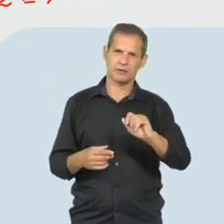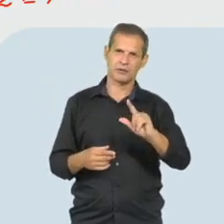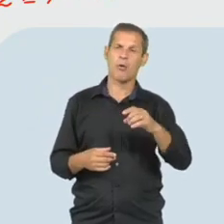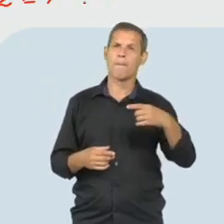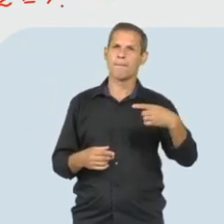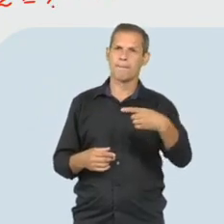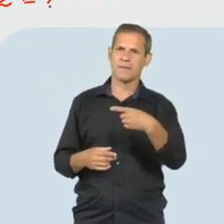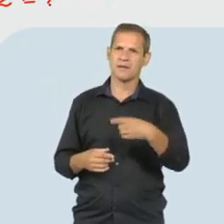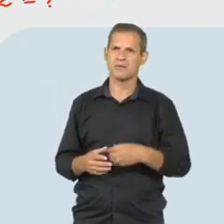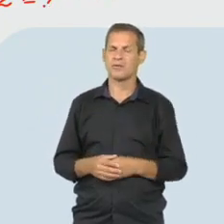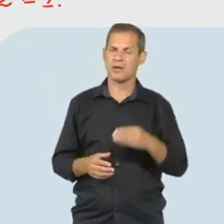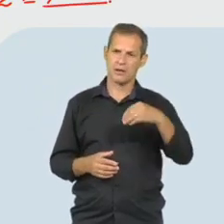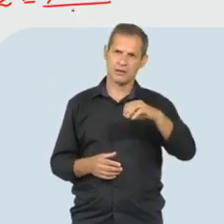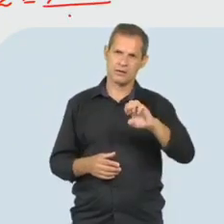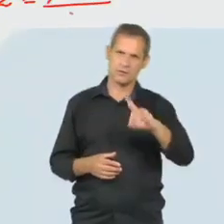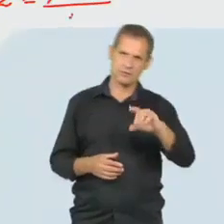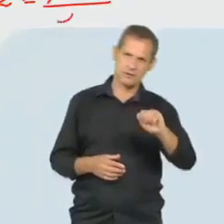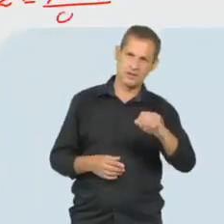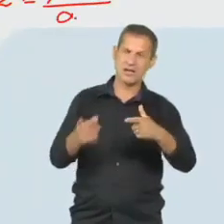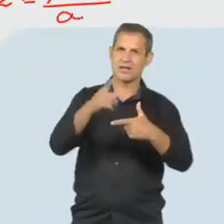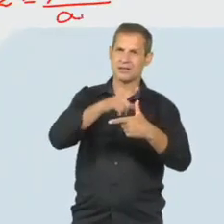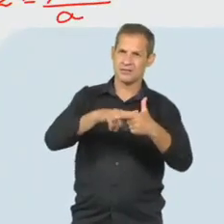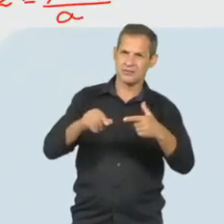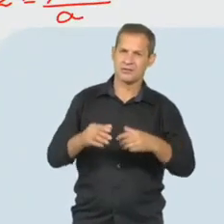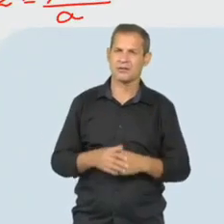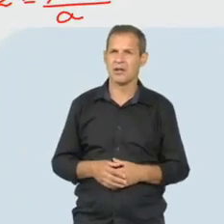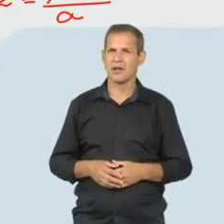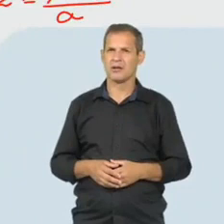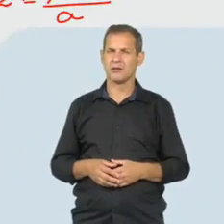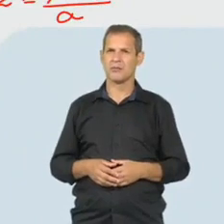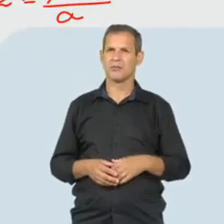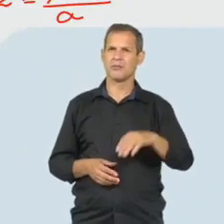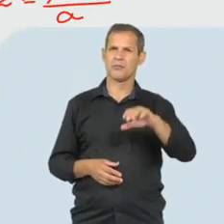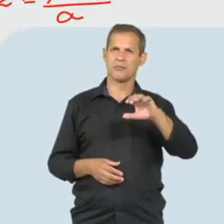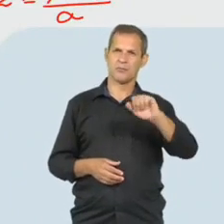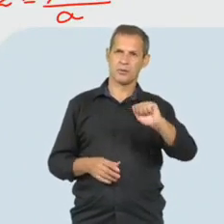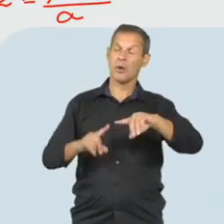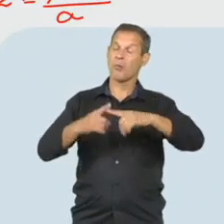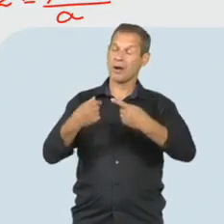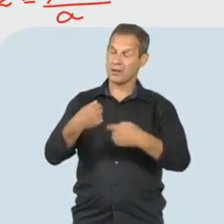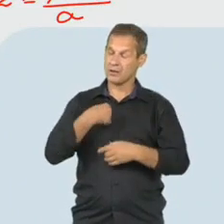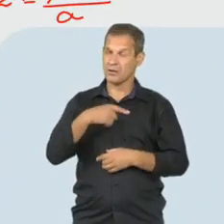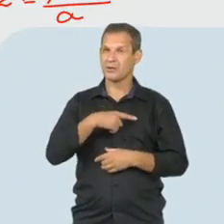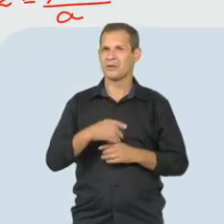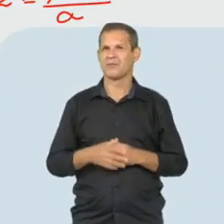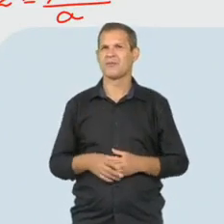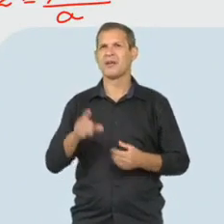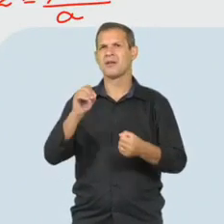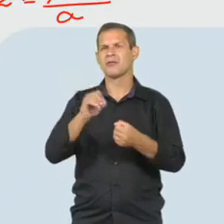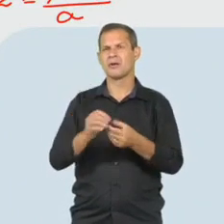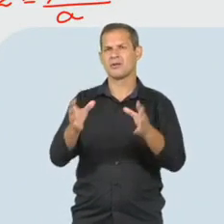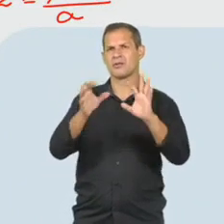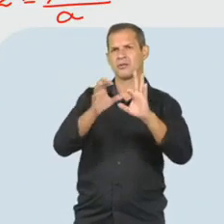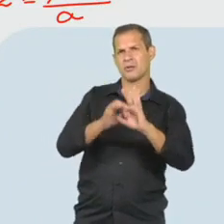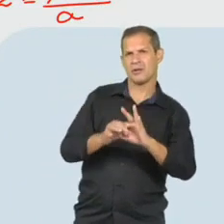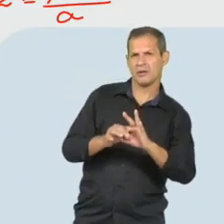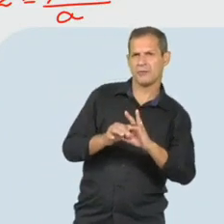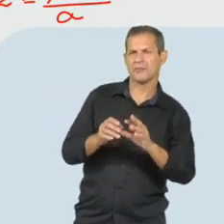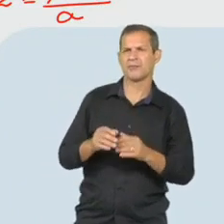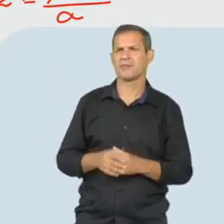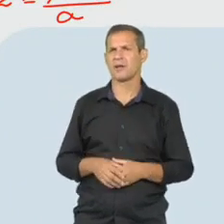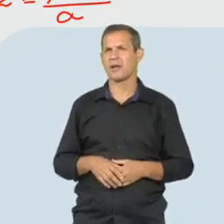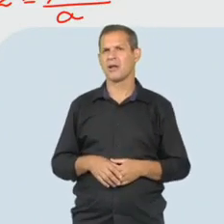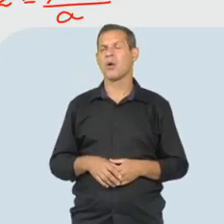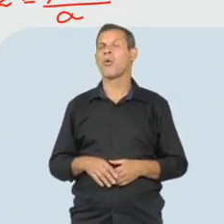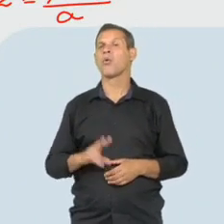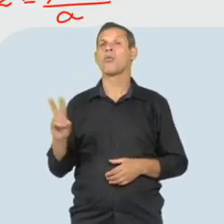menos a média dividido pelo desvio padrão. Aí eu venho aqui e faço uma ligação. Vamos dizer